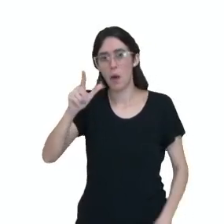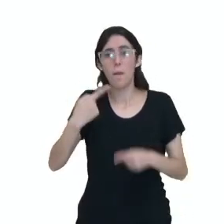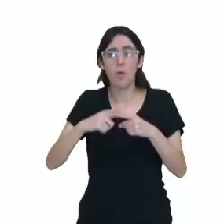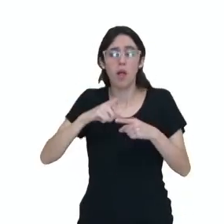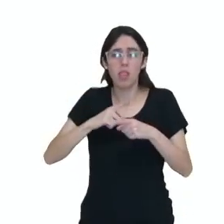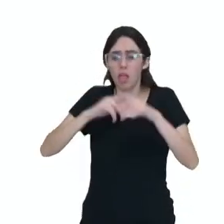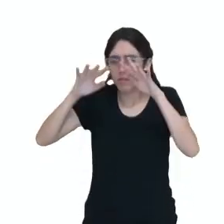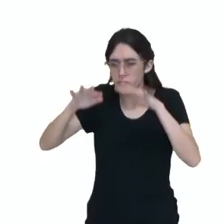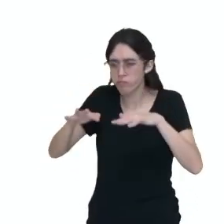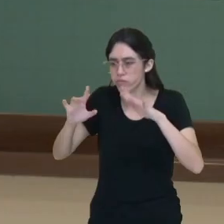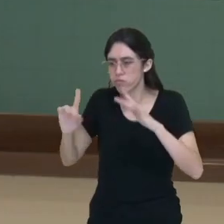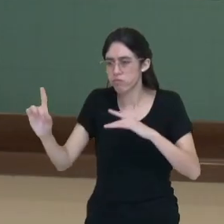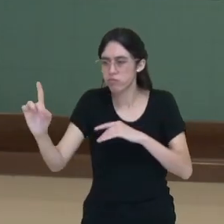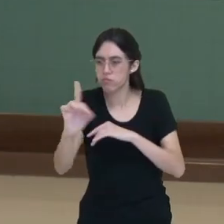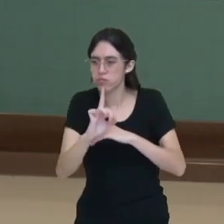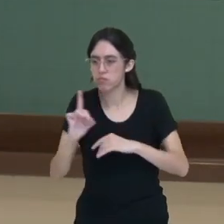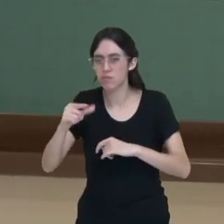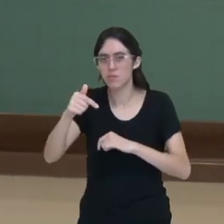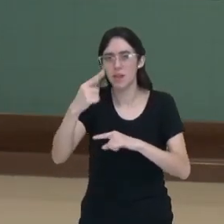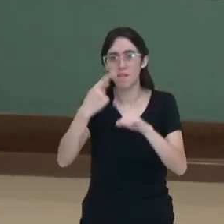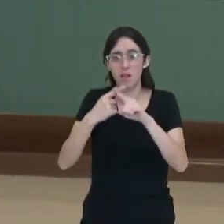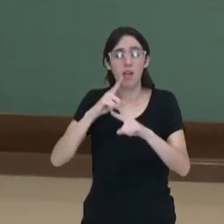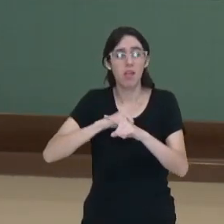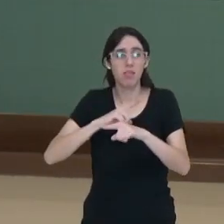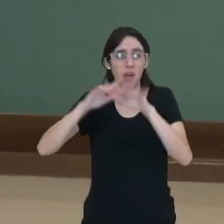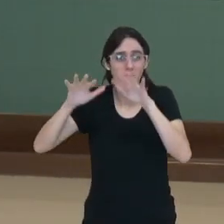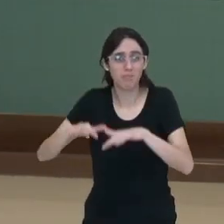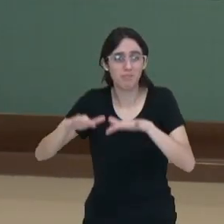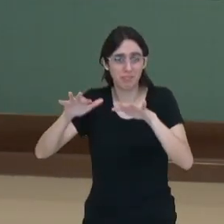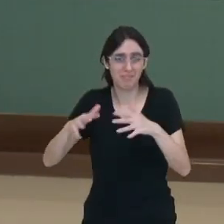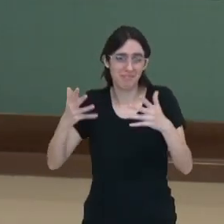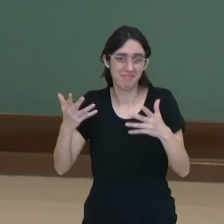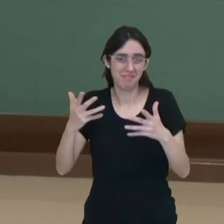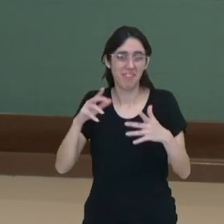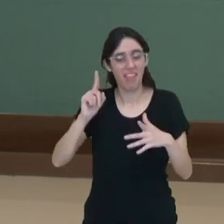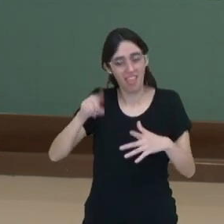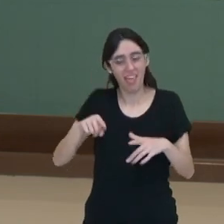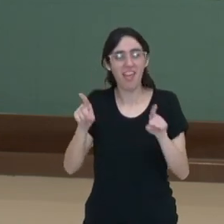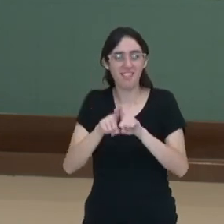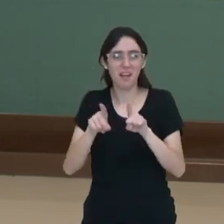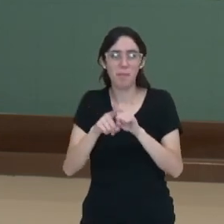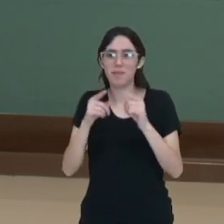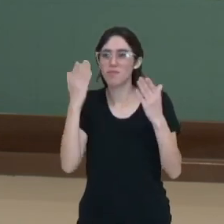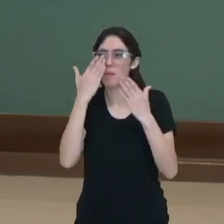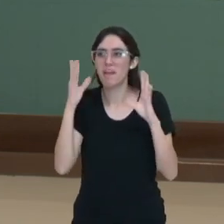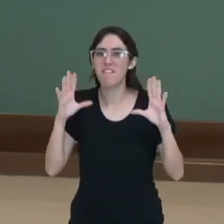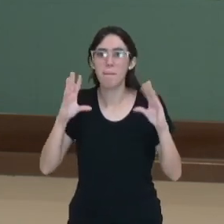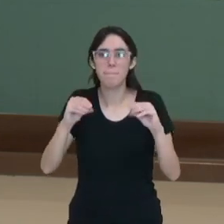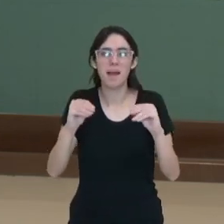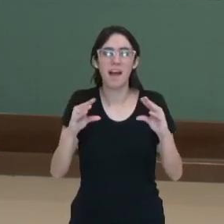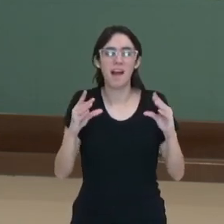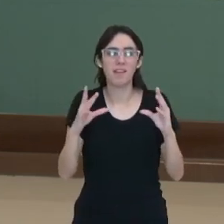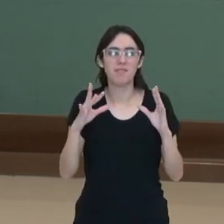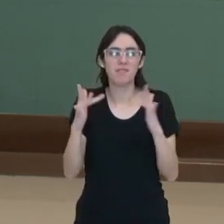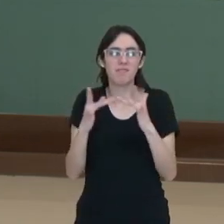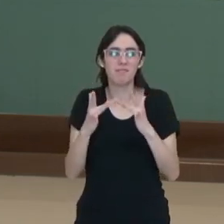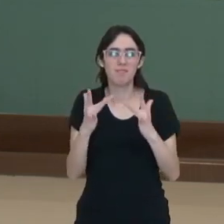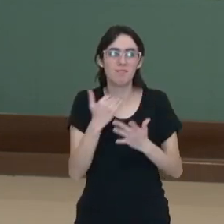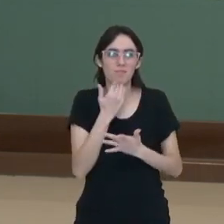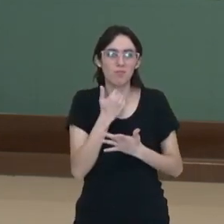torno da Kaaba, as 7 voltas. As 7 voltas não tem como pegar, você pode ver até, né?